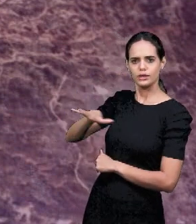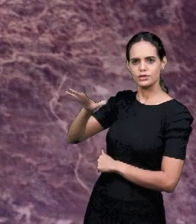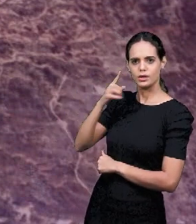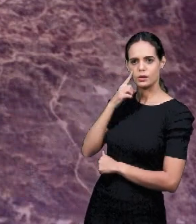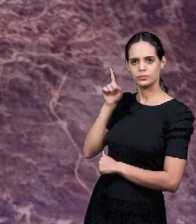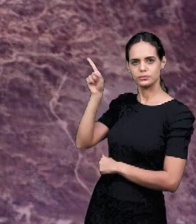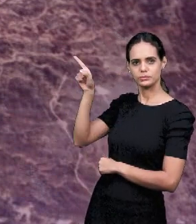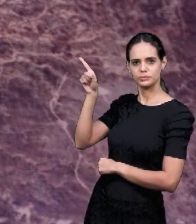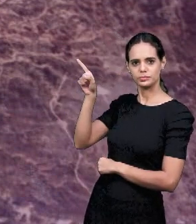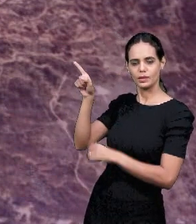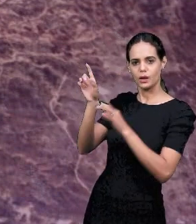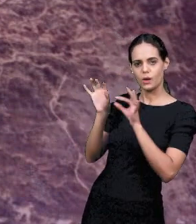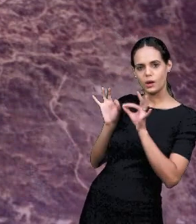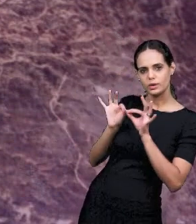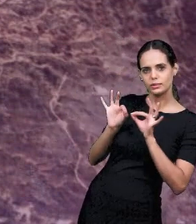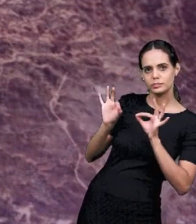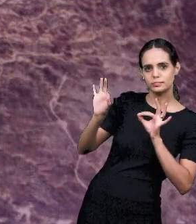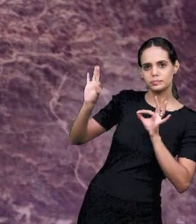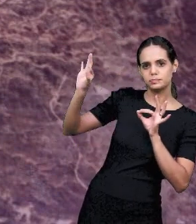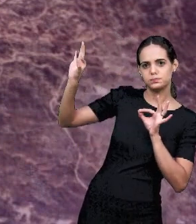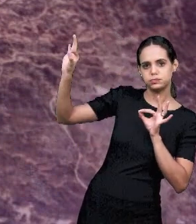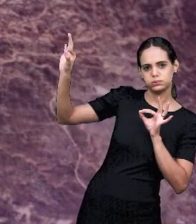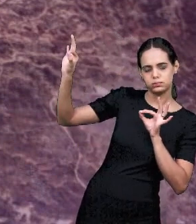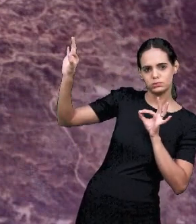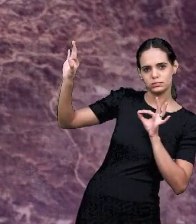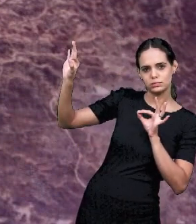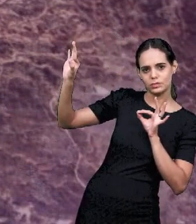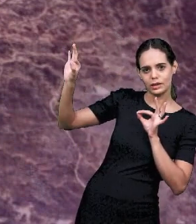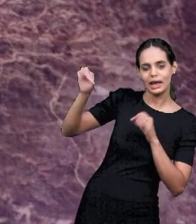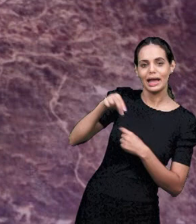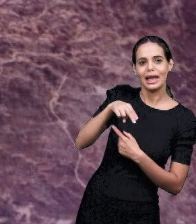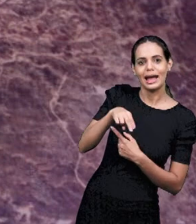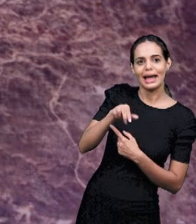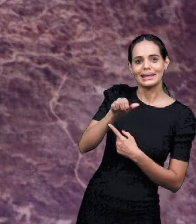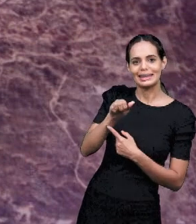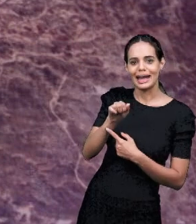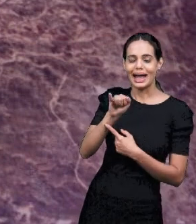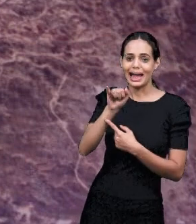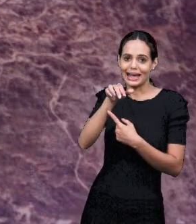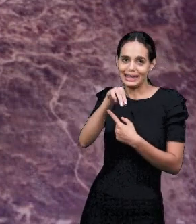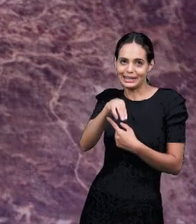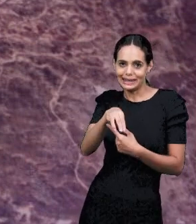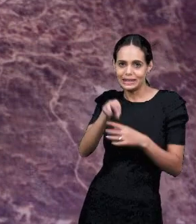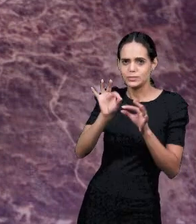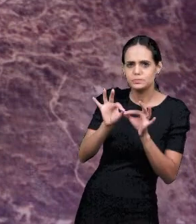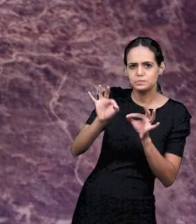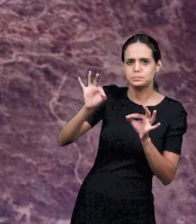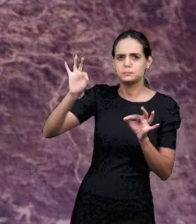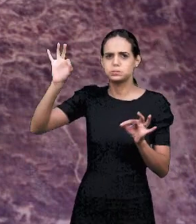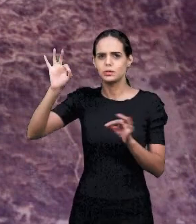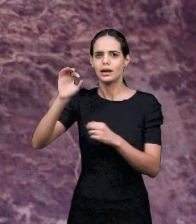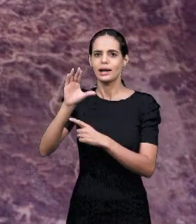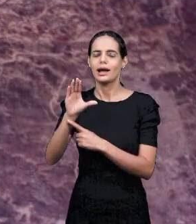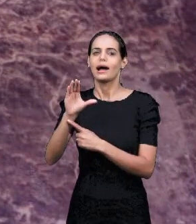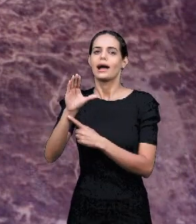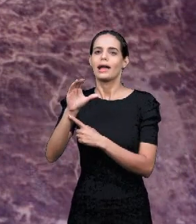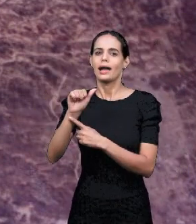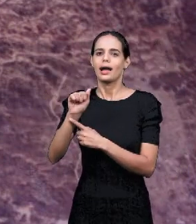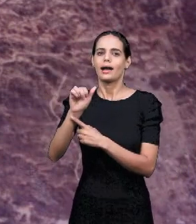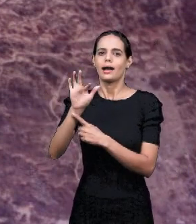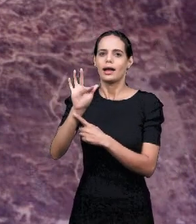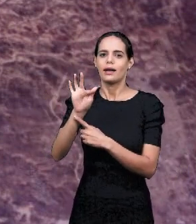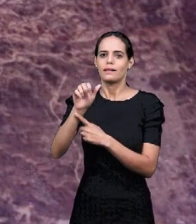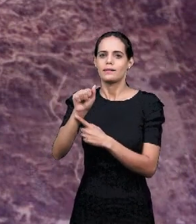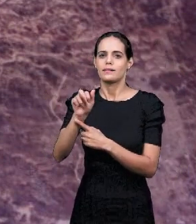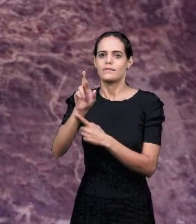identificação da Nous avons cidade de ici Cafarnaum l'identification e de da la ville cidade de de Naim. Ali Capharnaüm a et distância Naïm, dá qui en vol 37 d'oiseau, ça quilômetros fait e 37 60, km de podendo